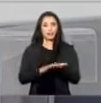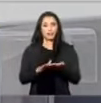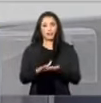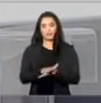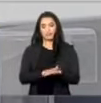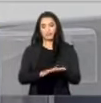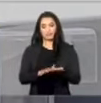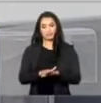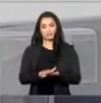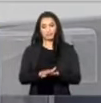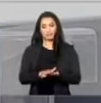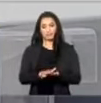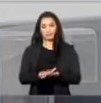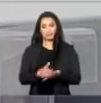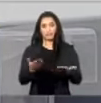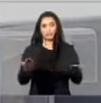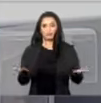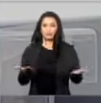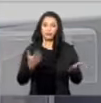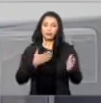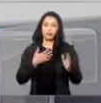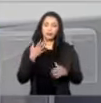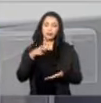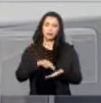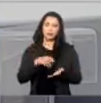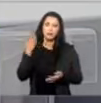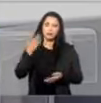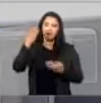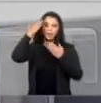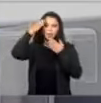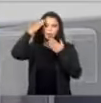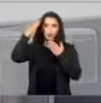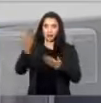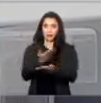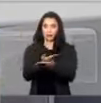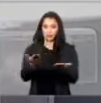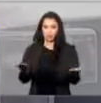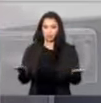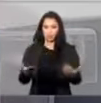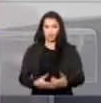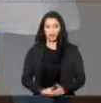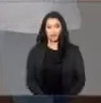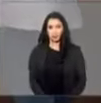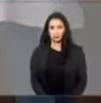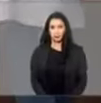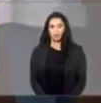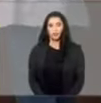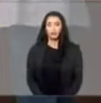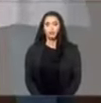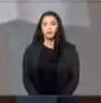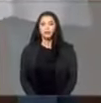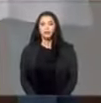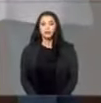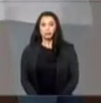Aqui fica a minha exposição, agradecendo a todos. Muito obrigado. Agradeço ao